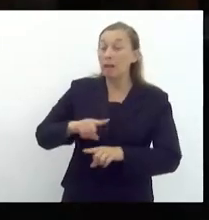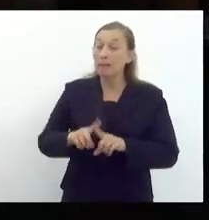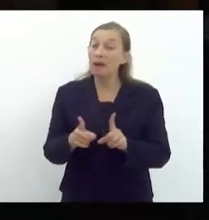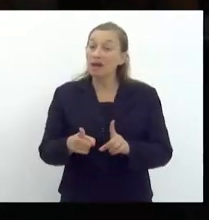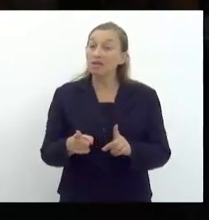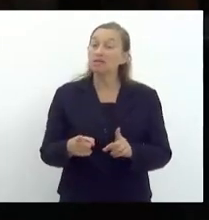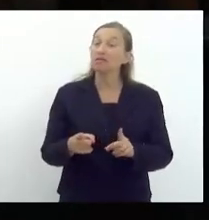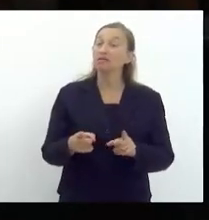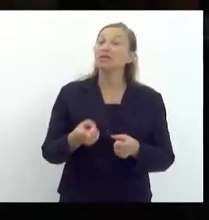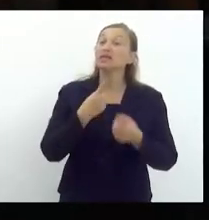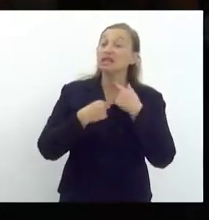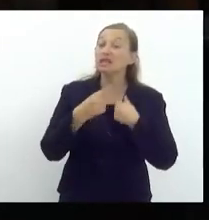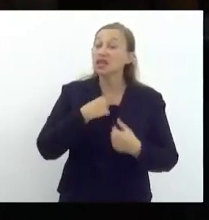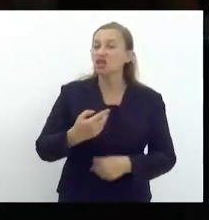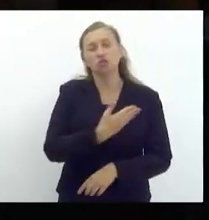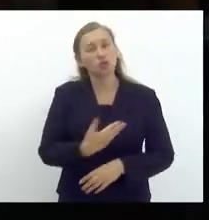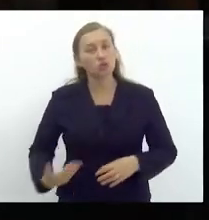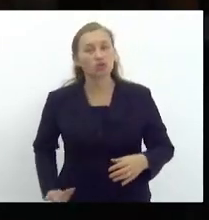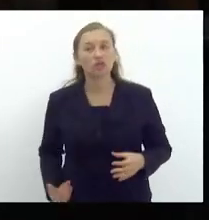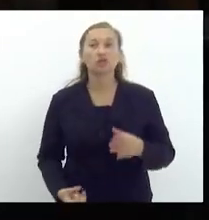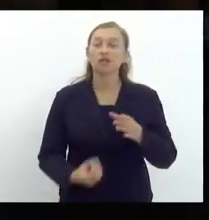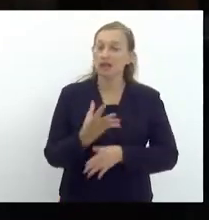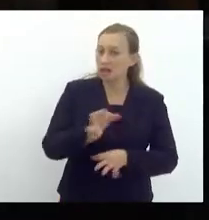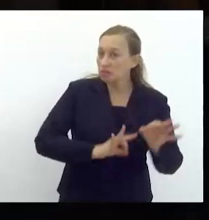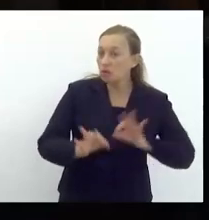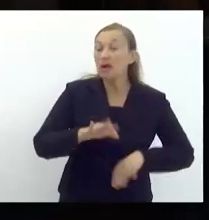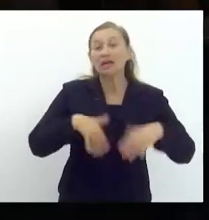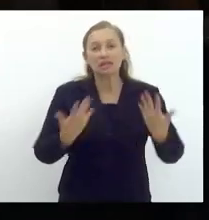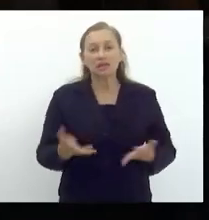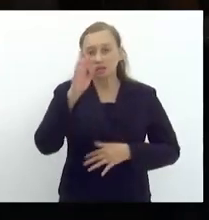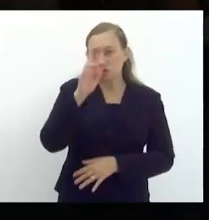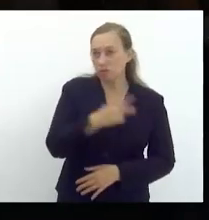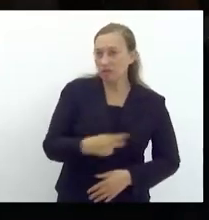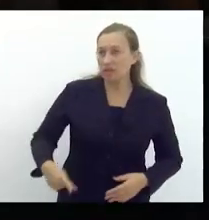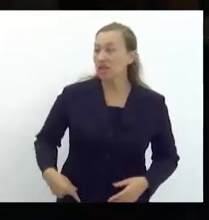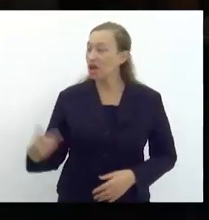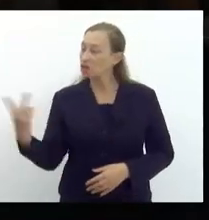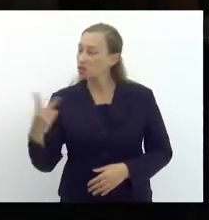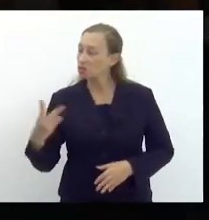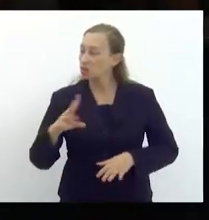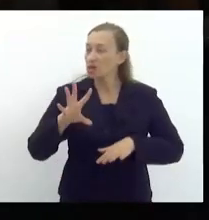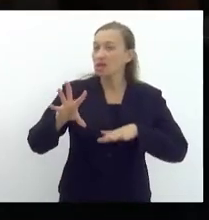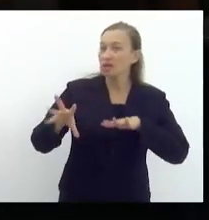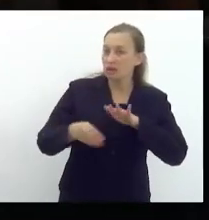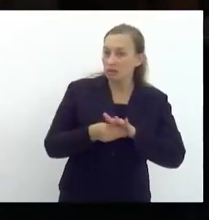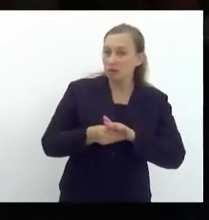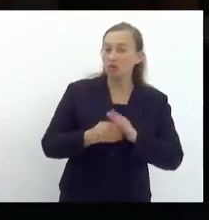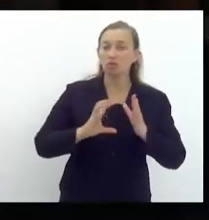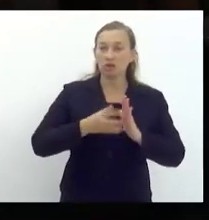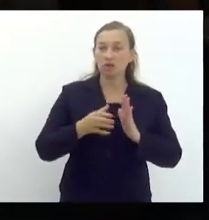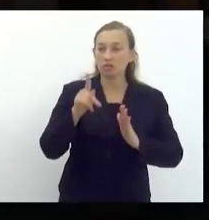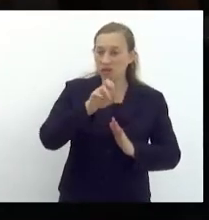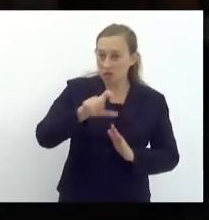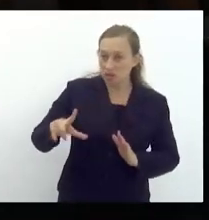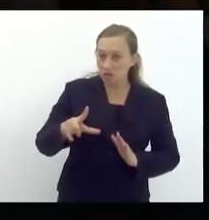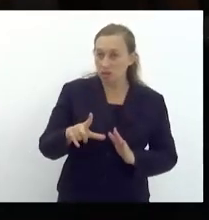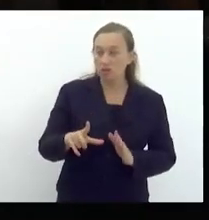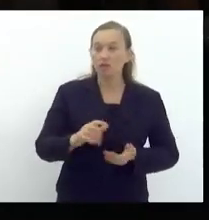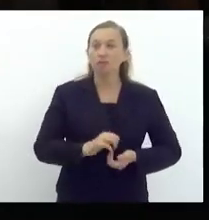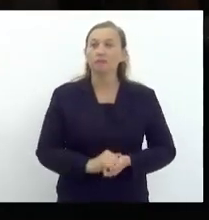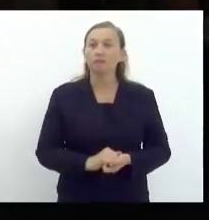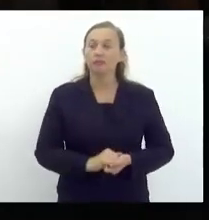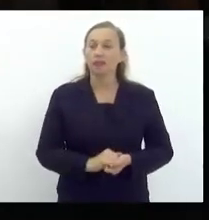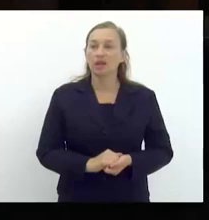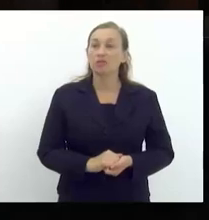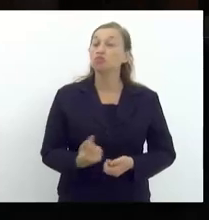do governador em fazer esse programa Então o senhor presidente as duas emendas da bancada do pessoal diz respeito